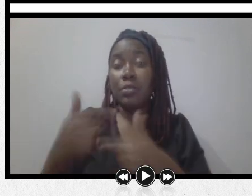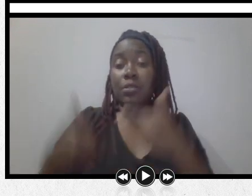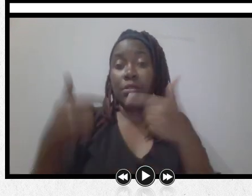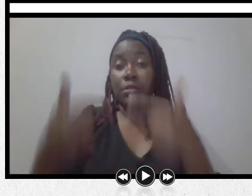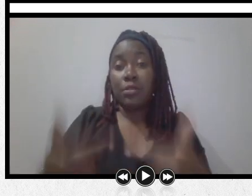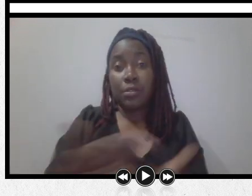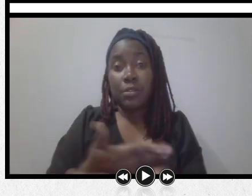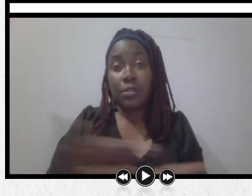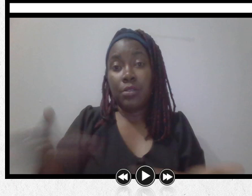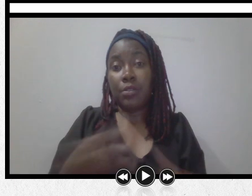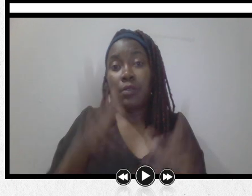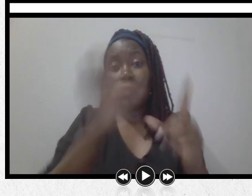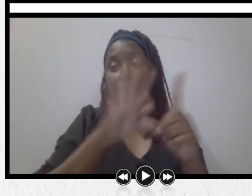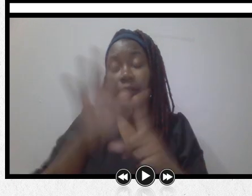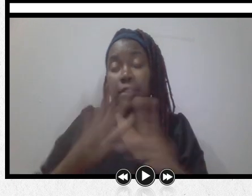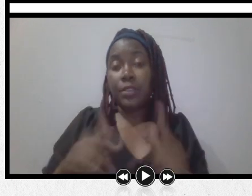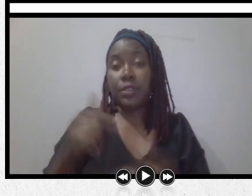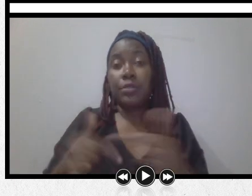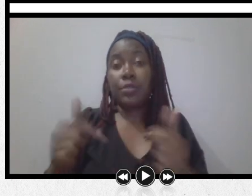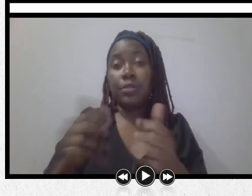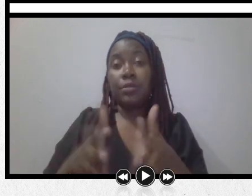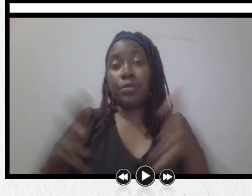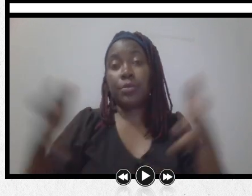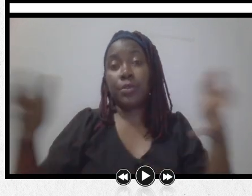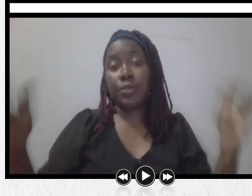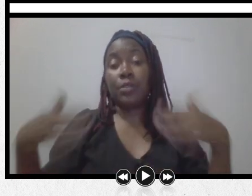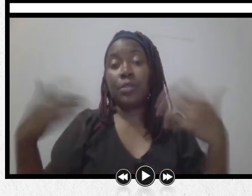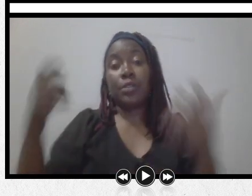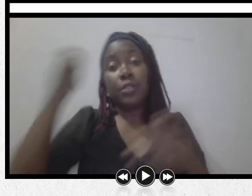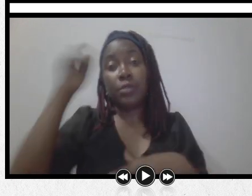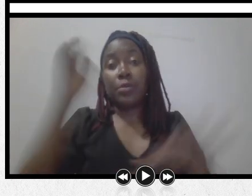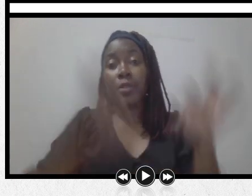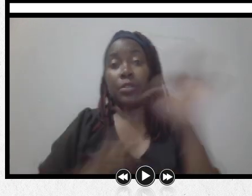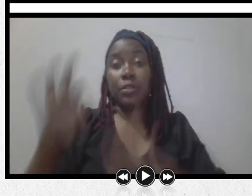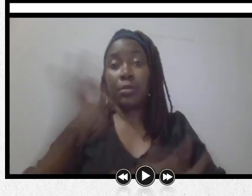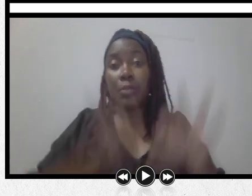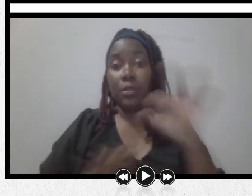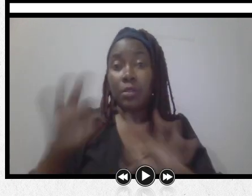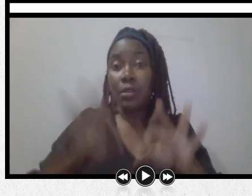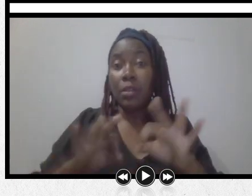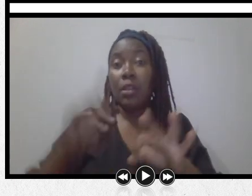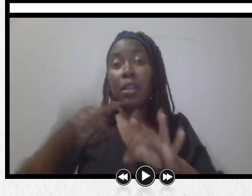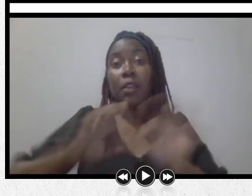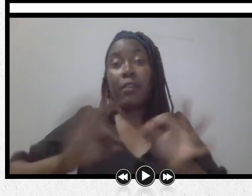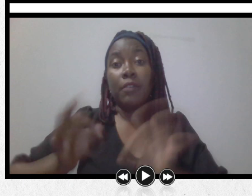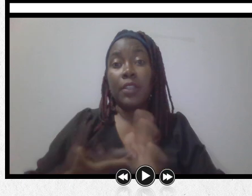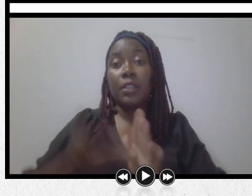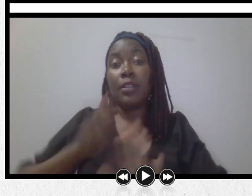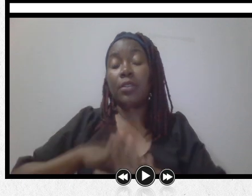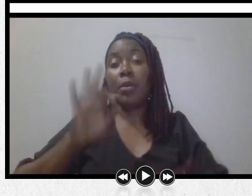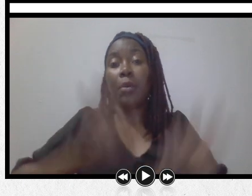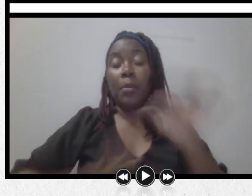para aquelas novas áreas que estão sendo expandidas. Então, a ideia do planejamento, que é feita através de